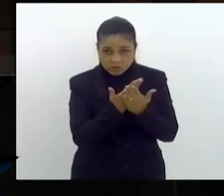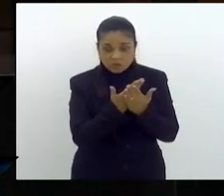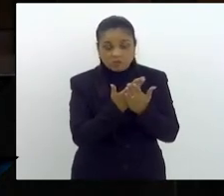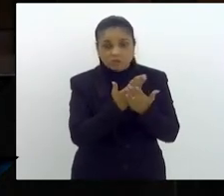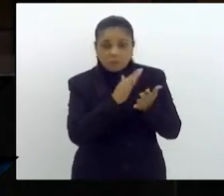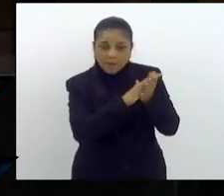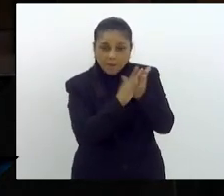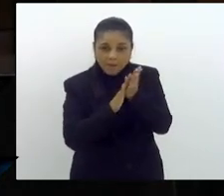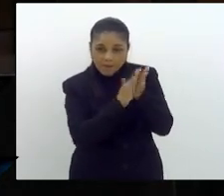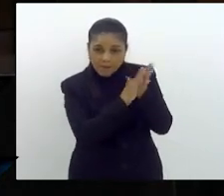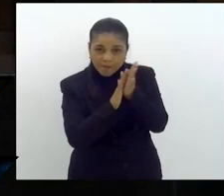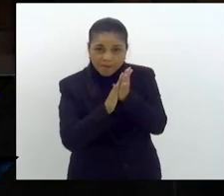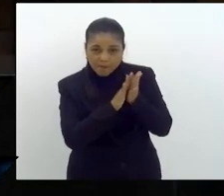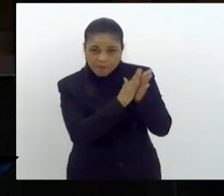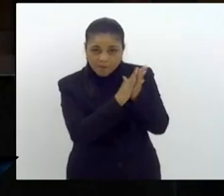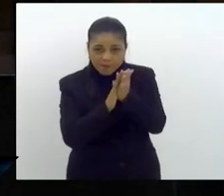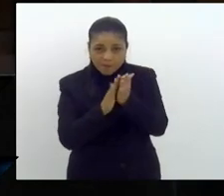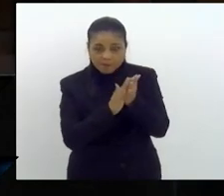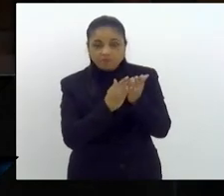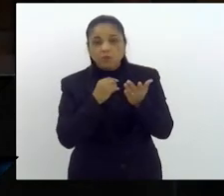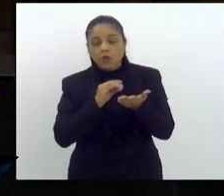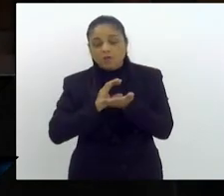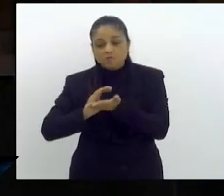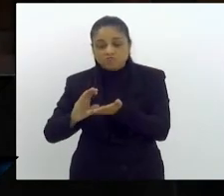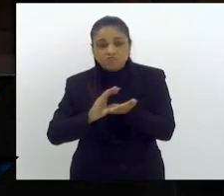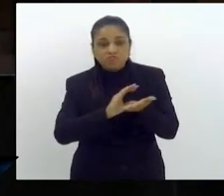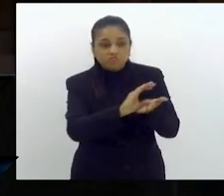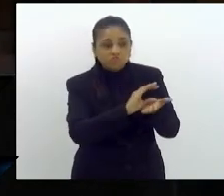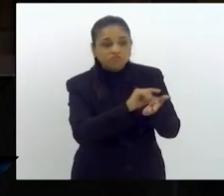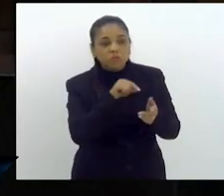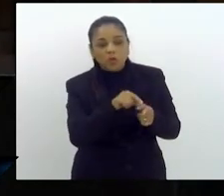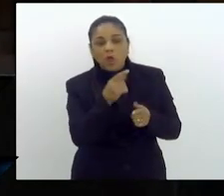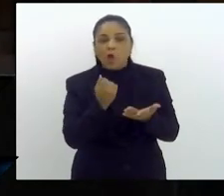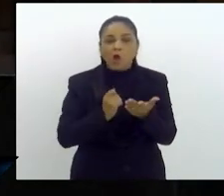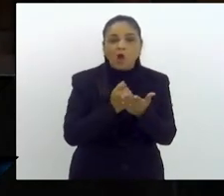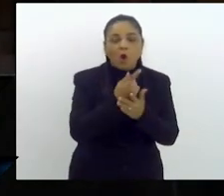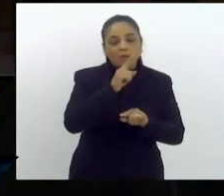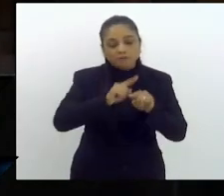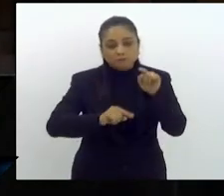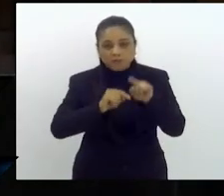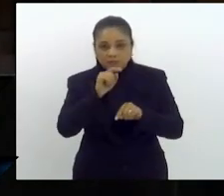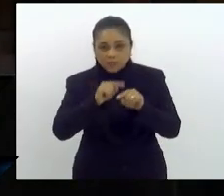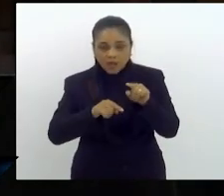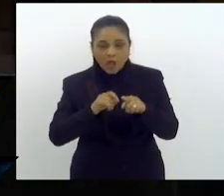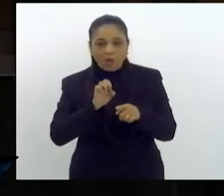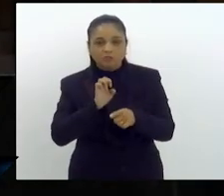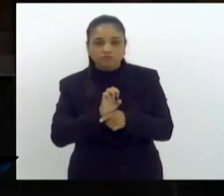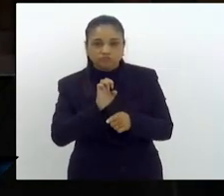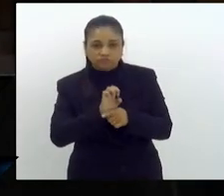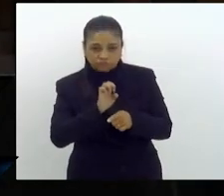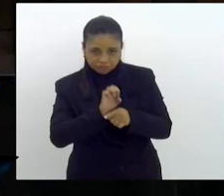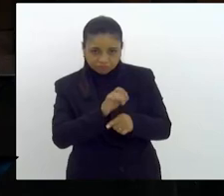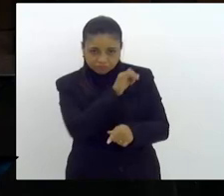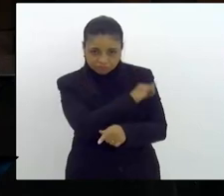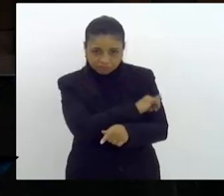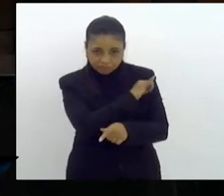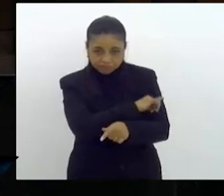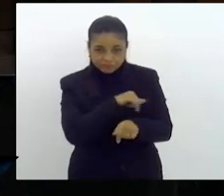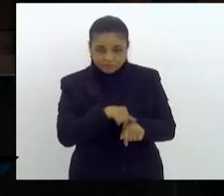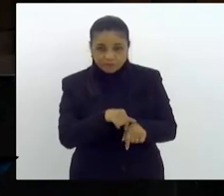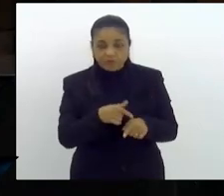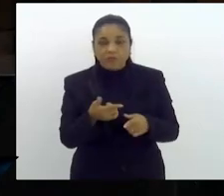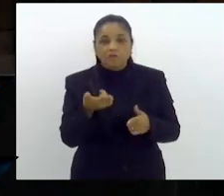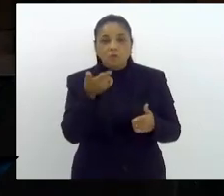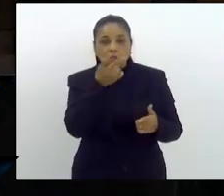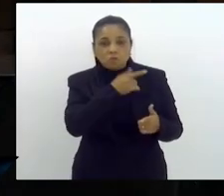ser investido através de prestação de serviço ou compra de material no estado do Rio de Janeiro então com isso a gente garante